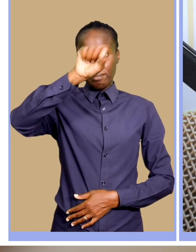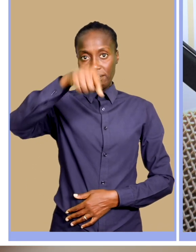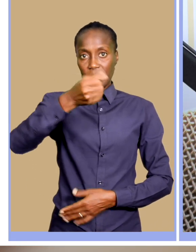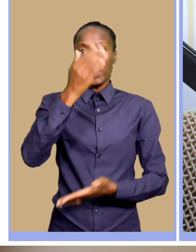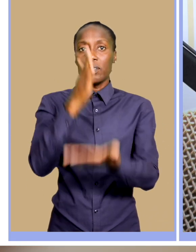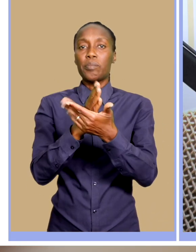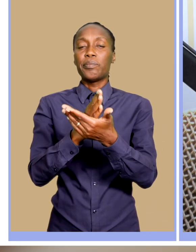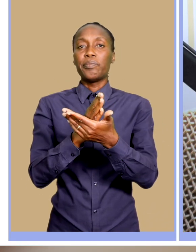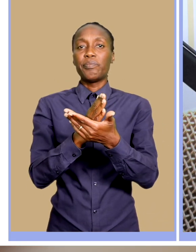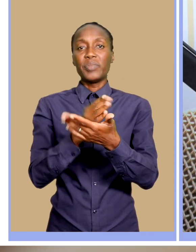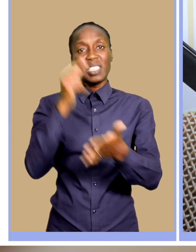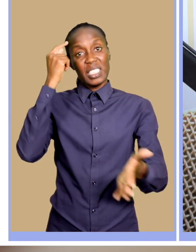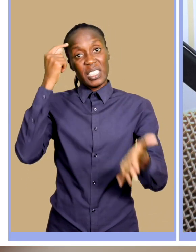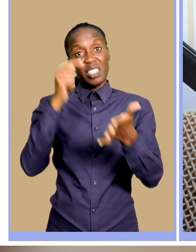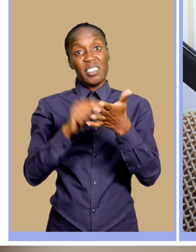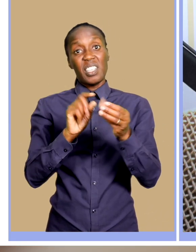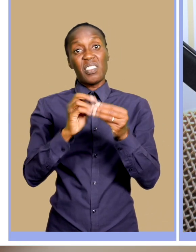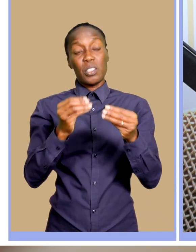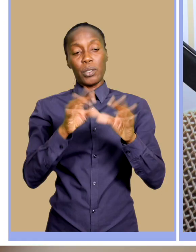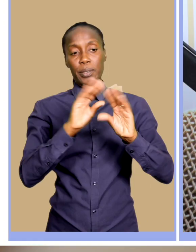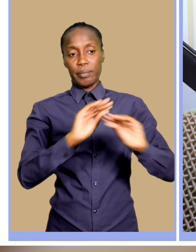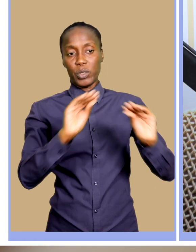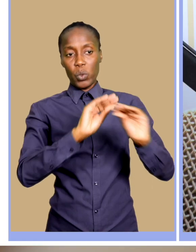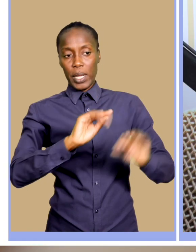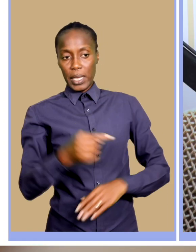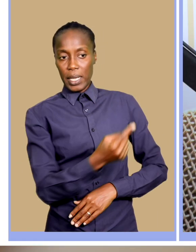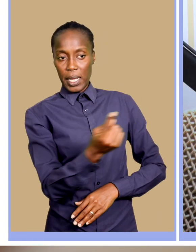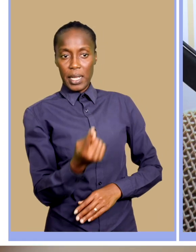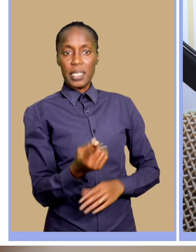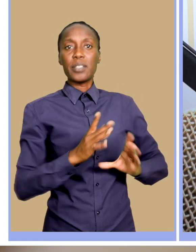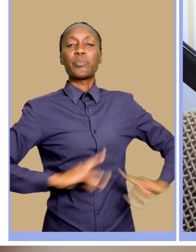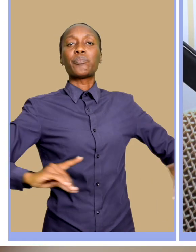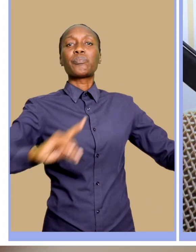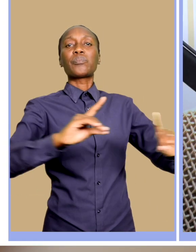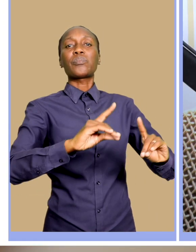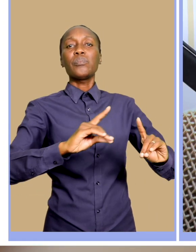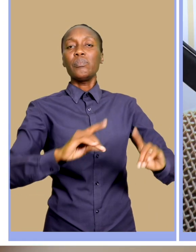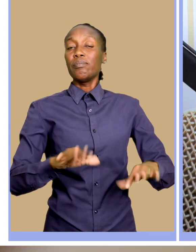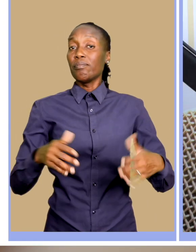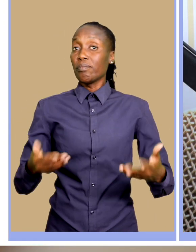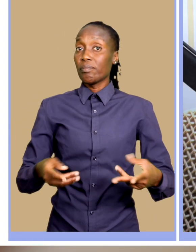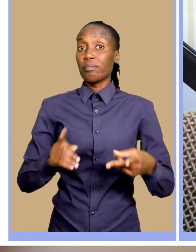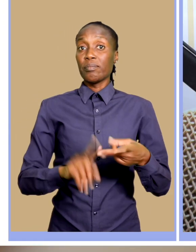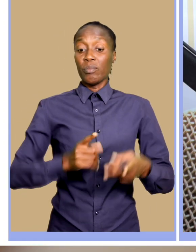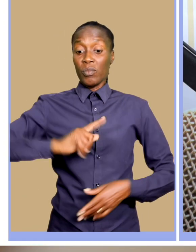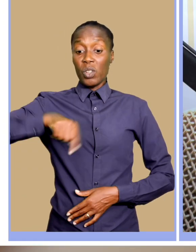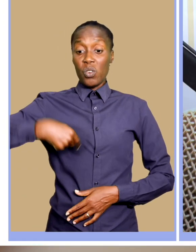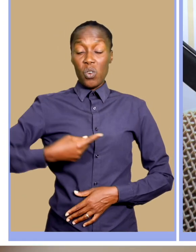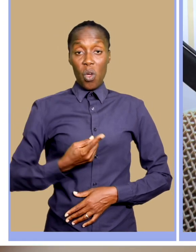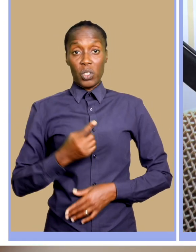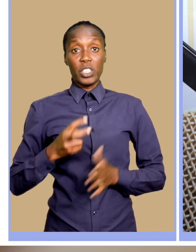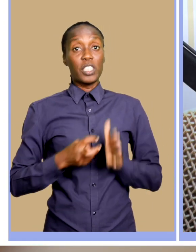É um processo de educação, ou seja, como é que a África do Sul chegou a este nível de que até nós que vamos como